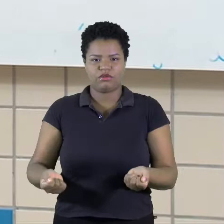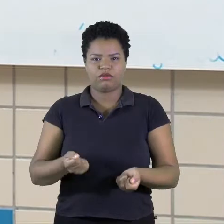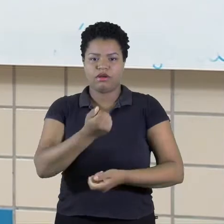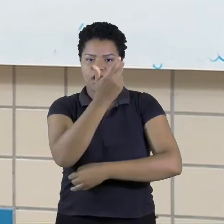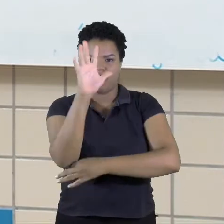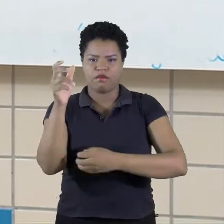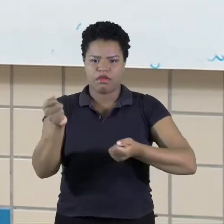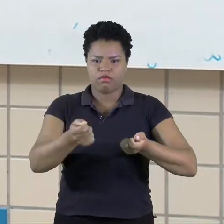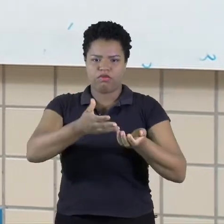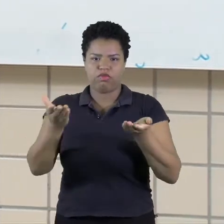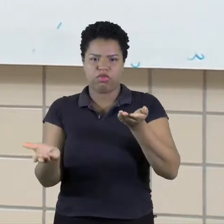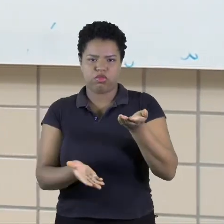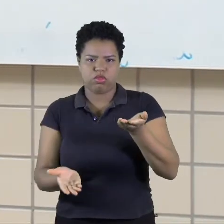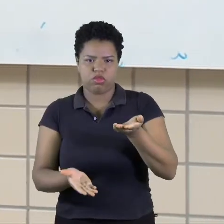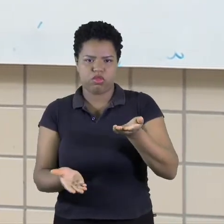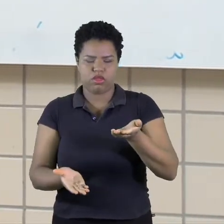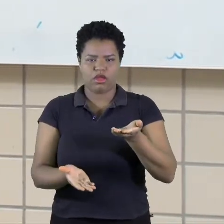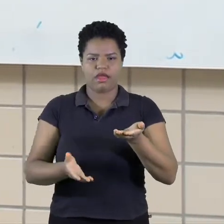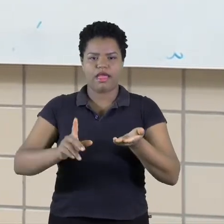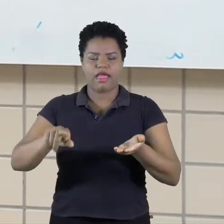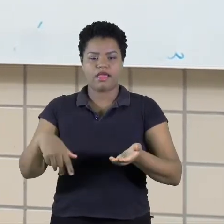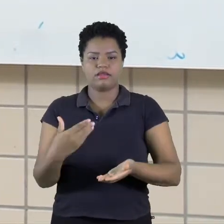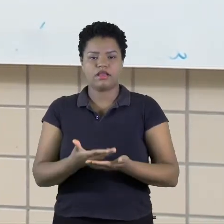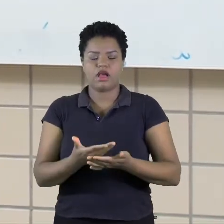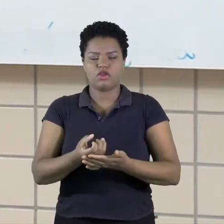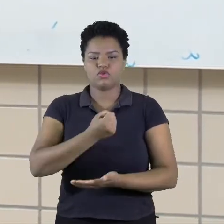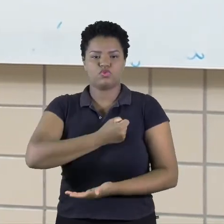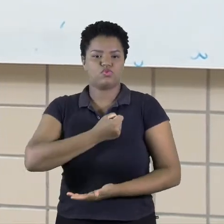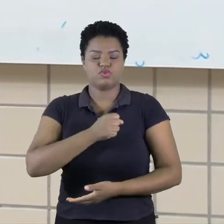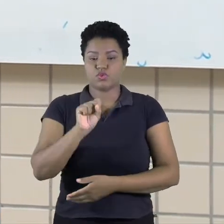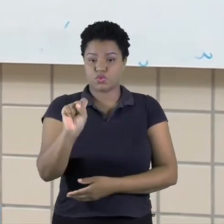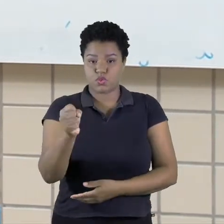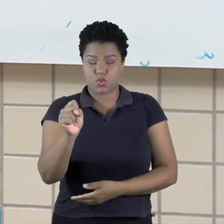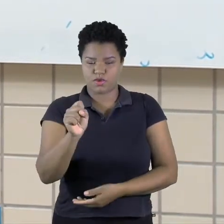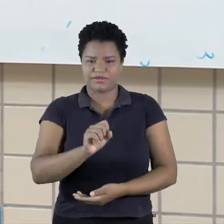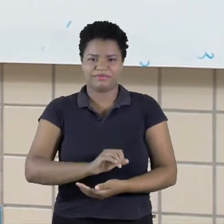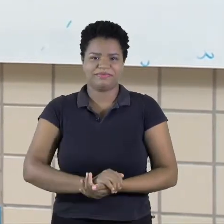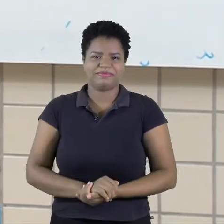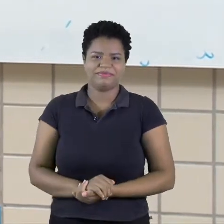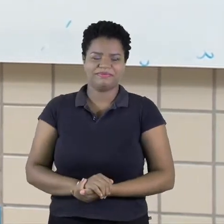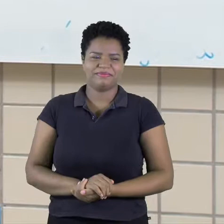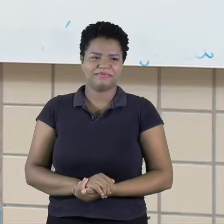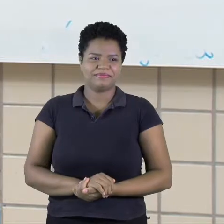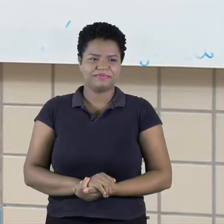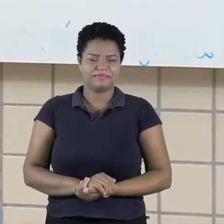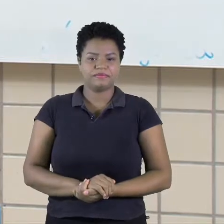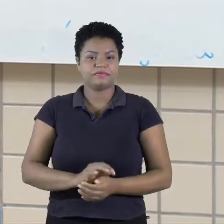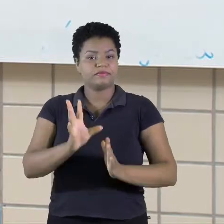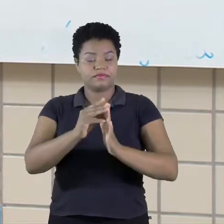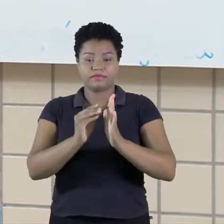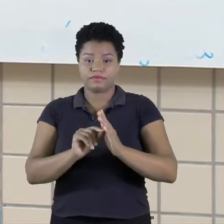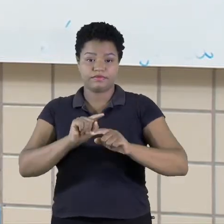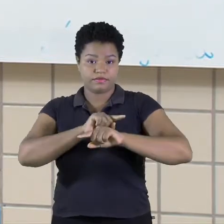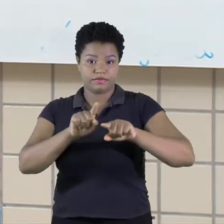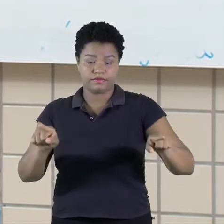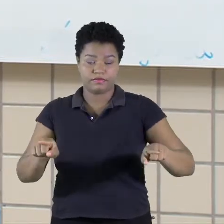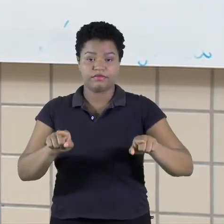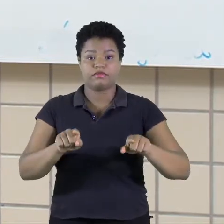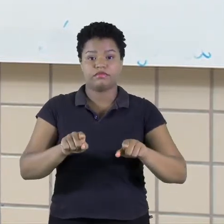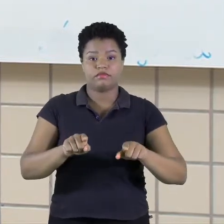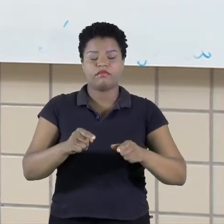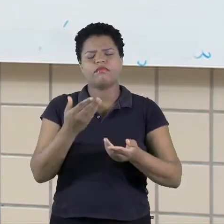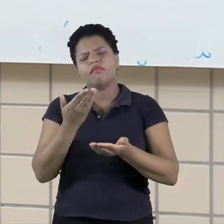Essa é a nossa 8ª aula, tá? Nossa aula de número 8. O conteúdo de vocês, tá bom?